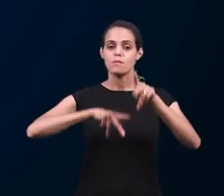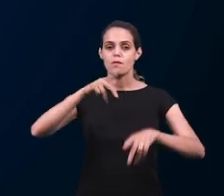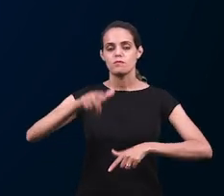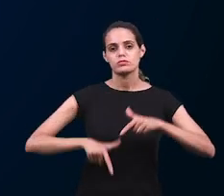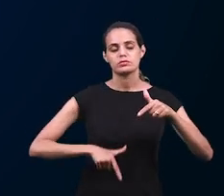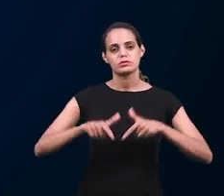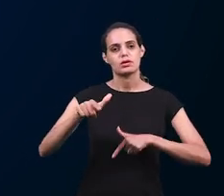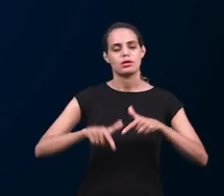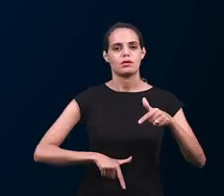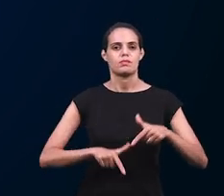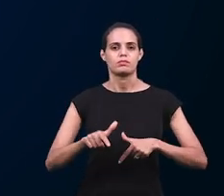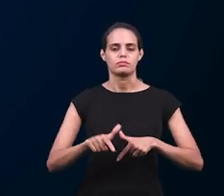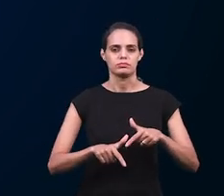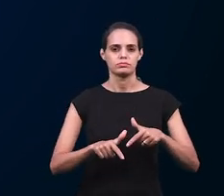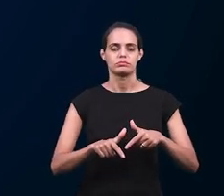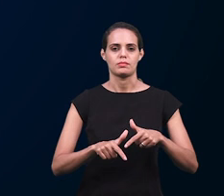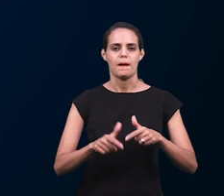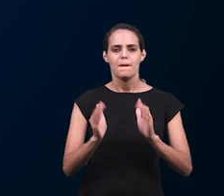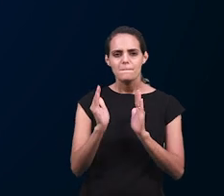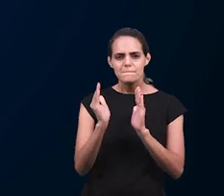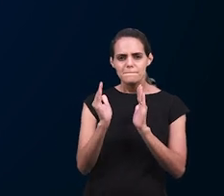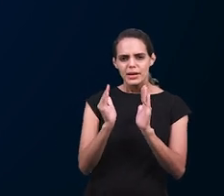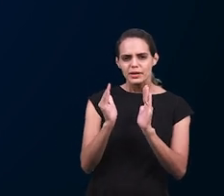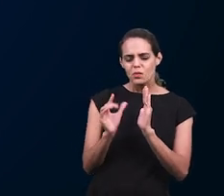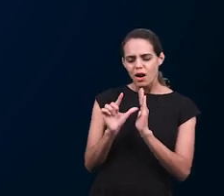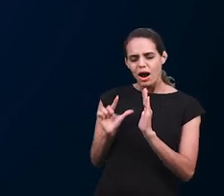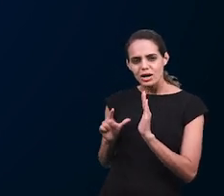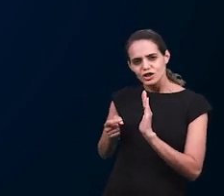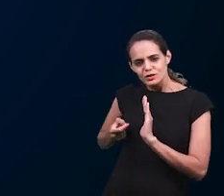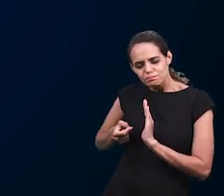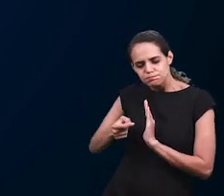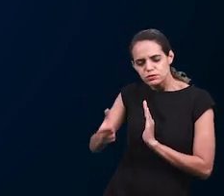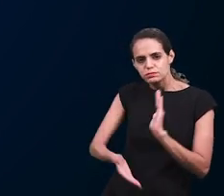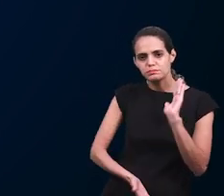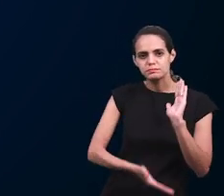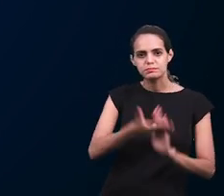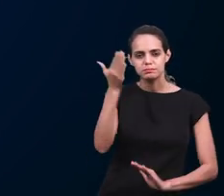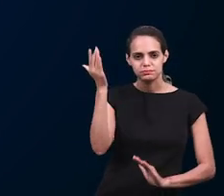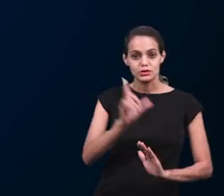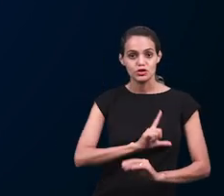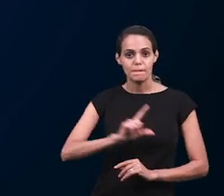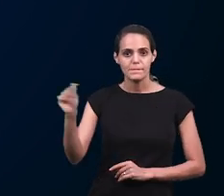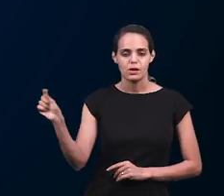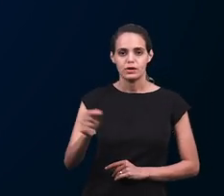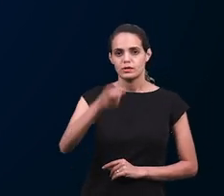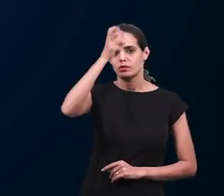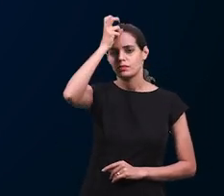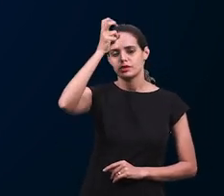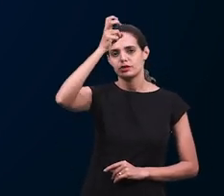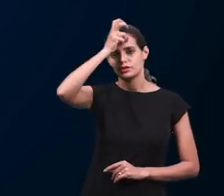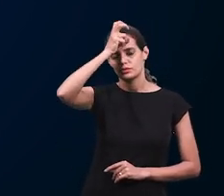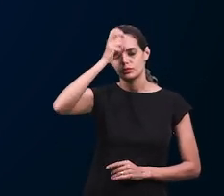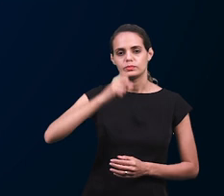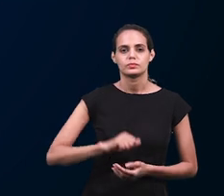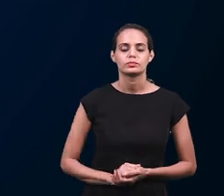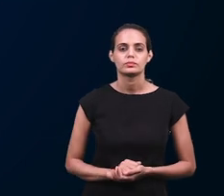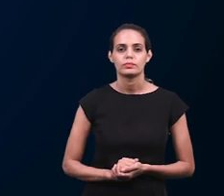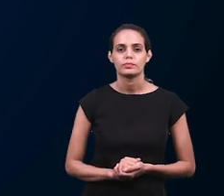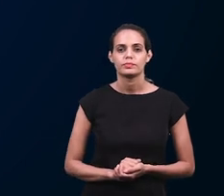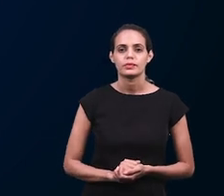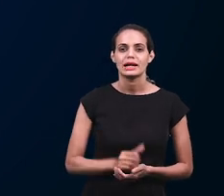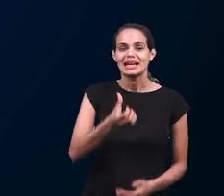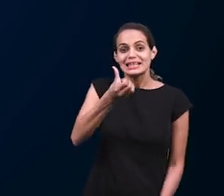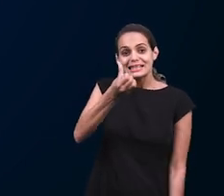de Israel no momento quando eles saíram do Egito, que durante 6 dias